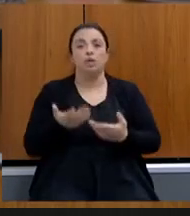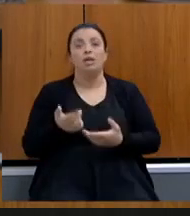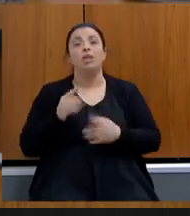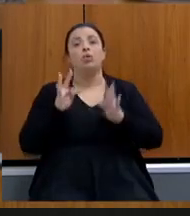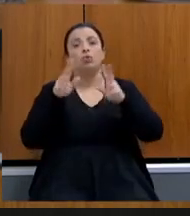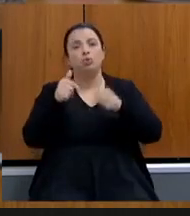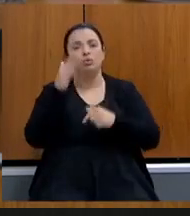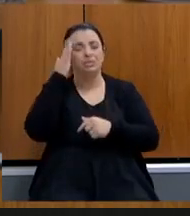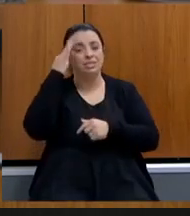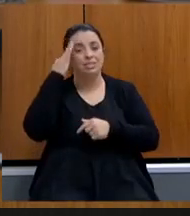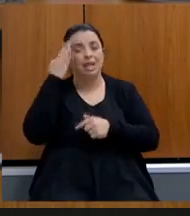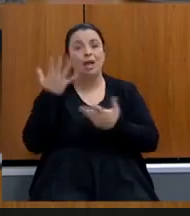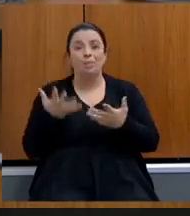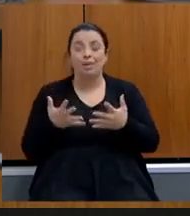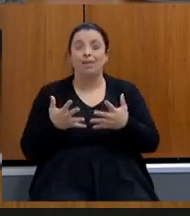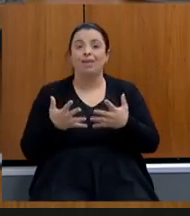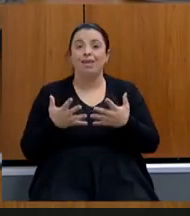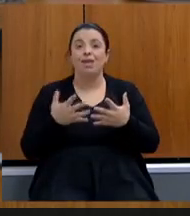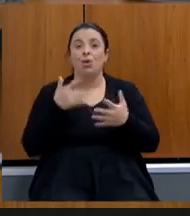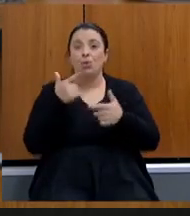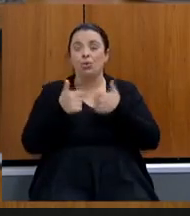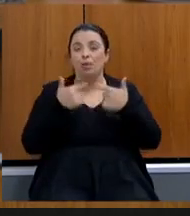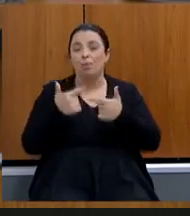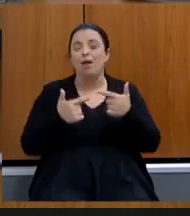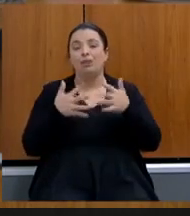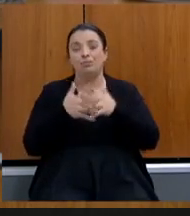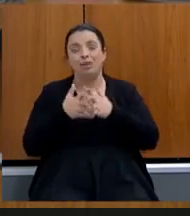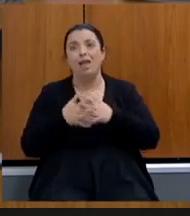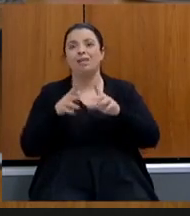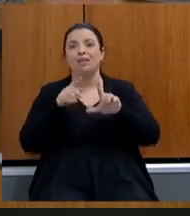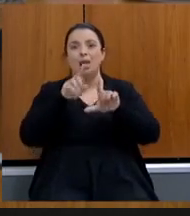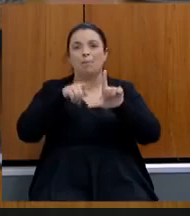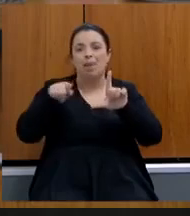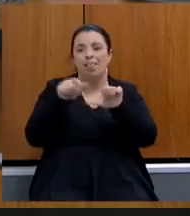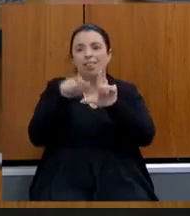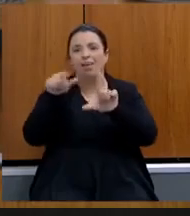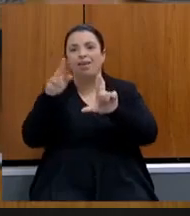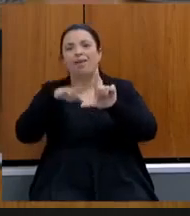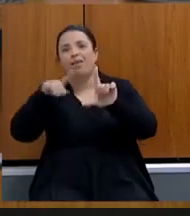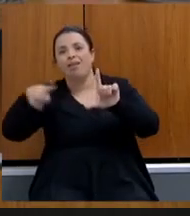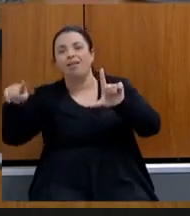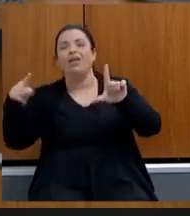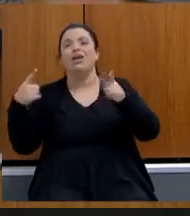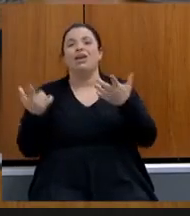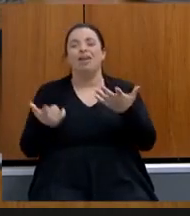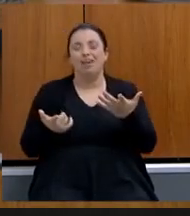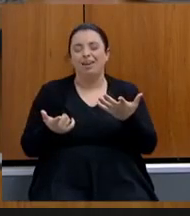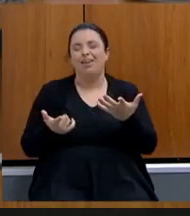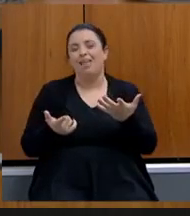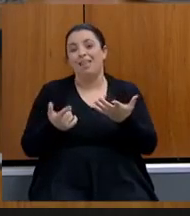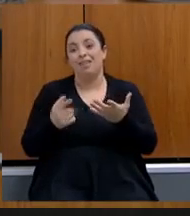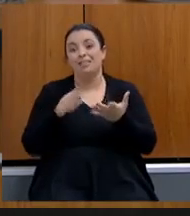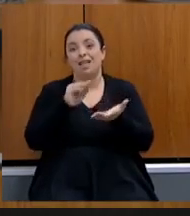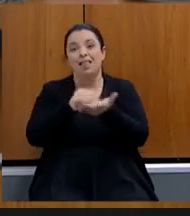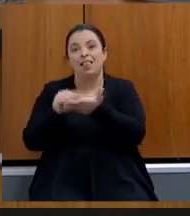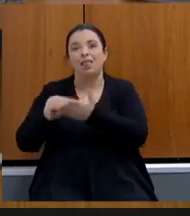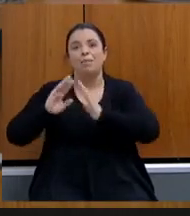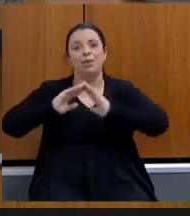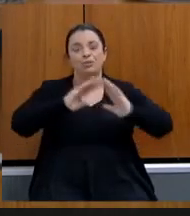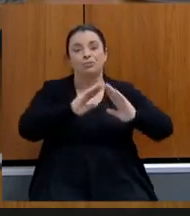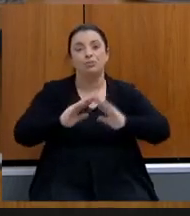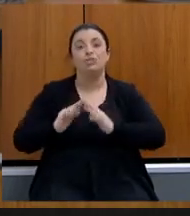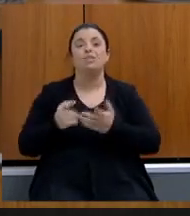que é o deputado Zé rede colocou a situação de planilha né de dimensionamento das demandas e tudo e amar